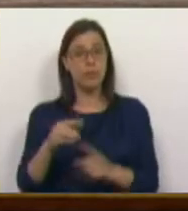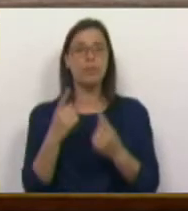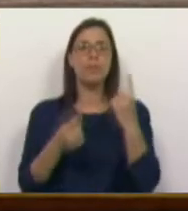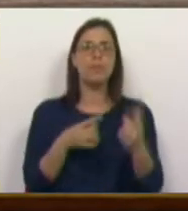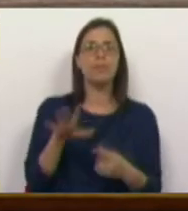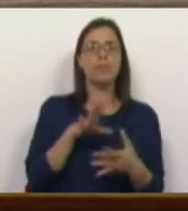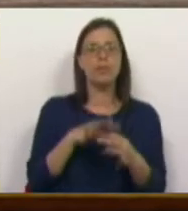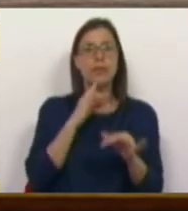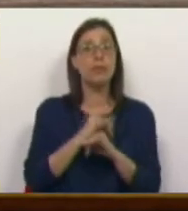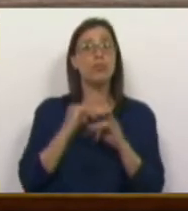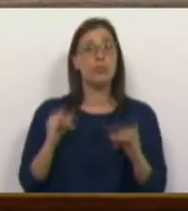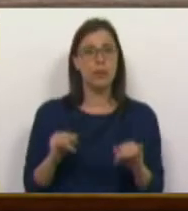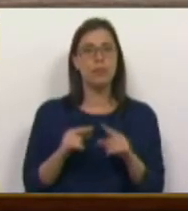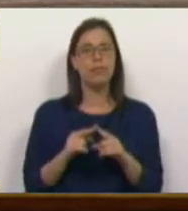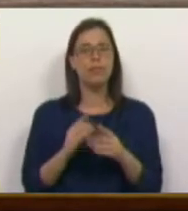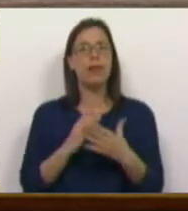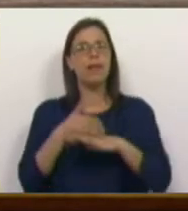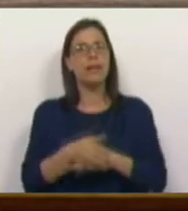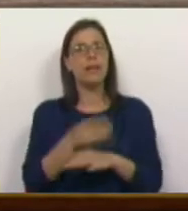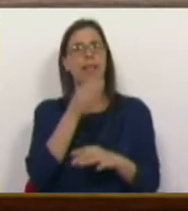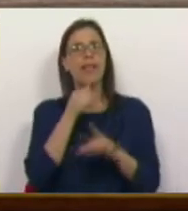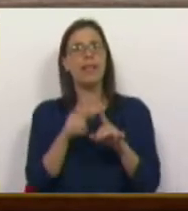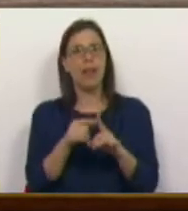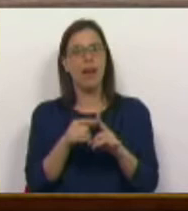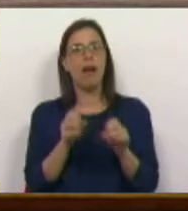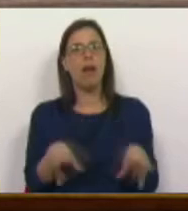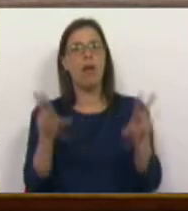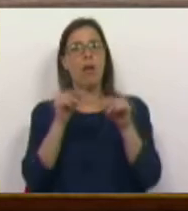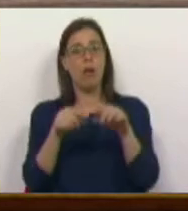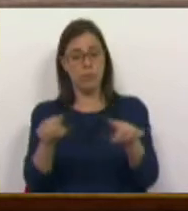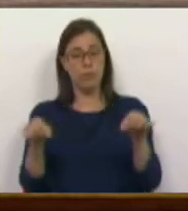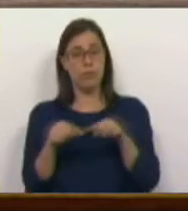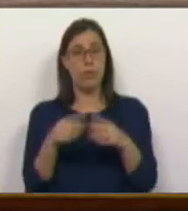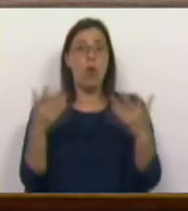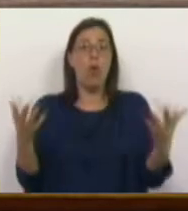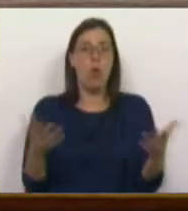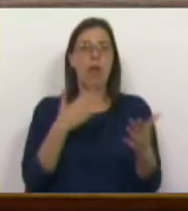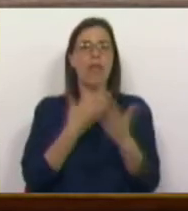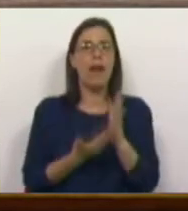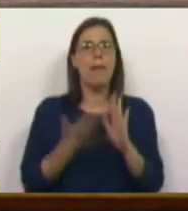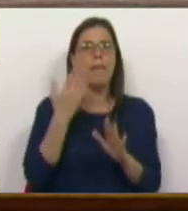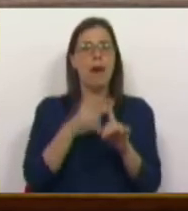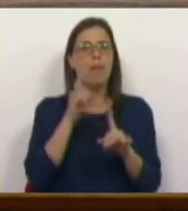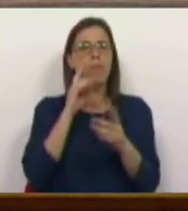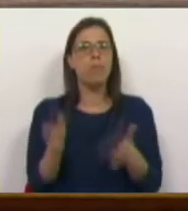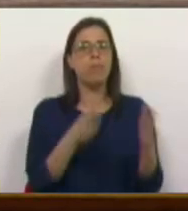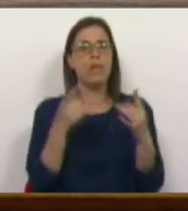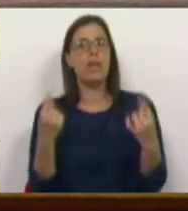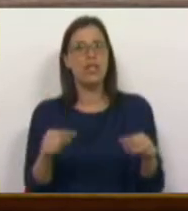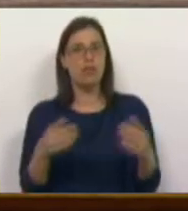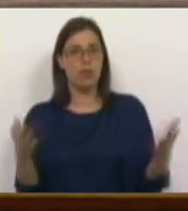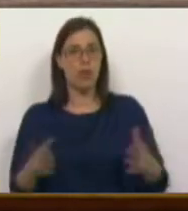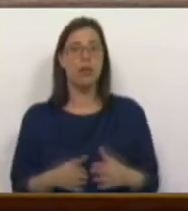alguns casos, a impossibilidade no acesso à terra para novas instalações ou para ampliar unidades produtivas